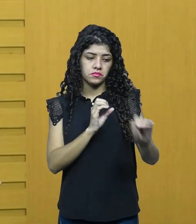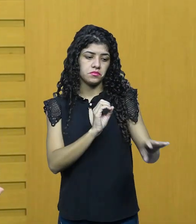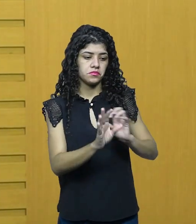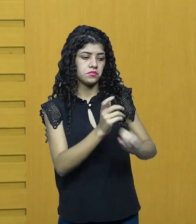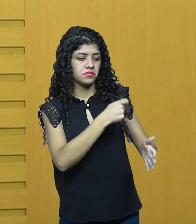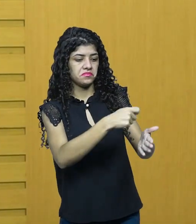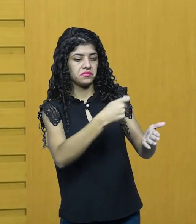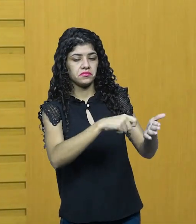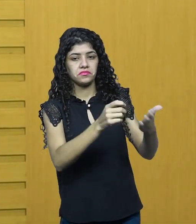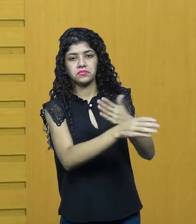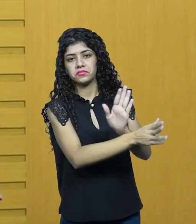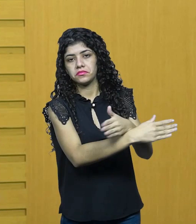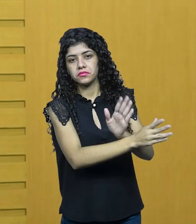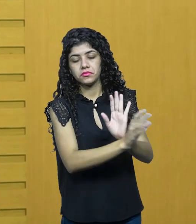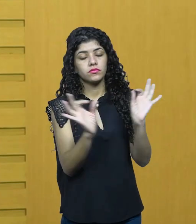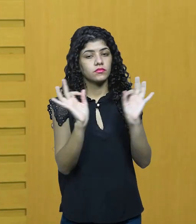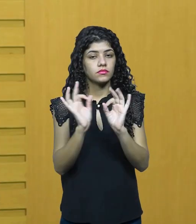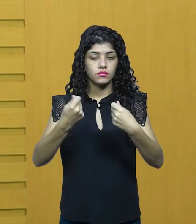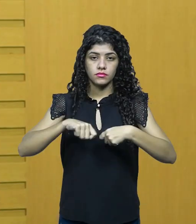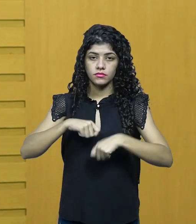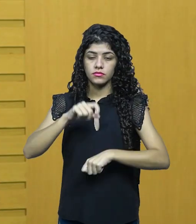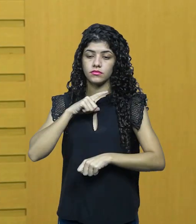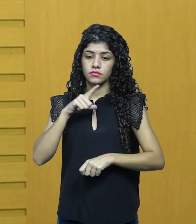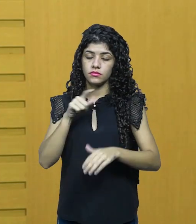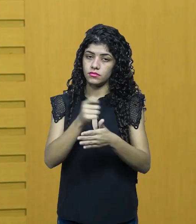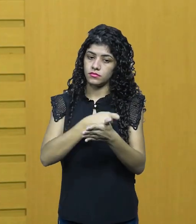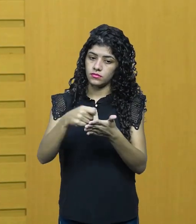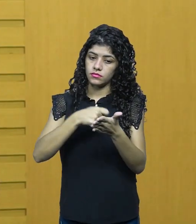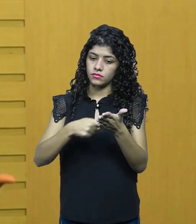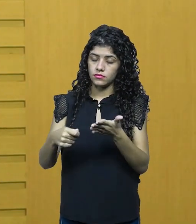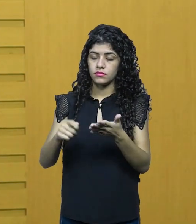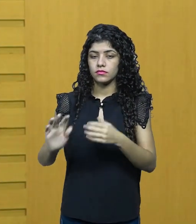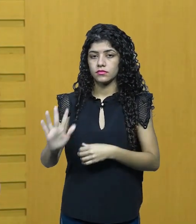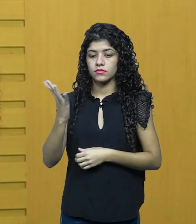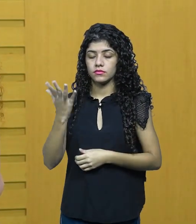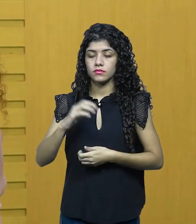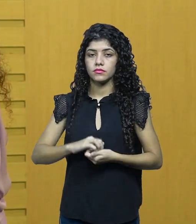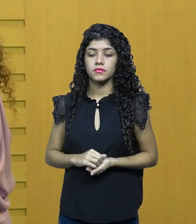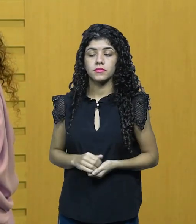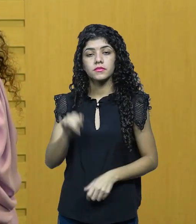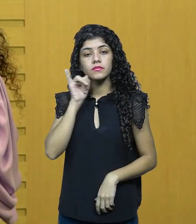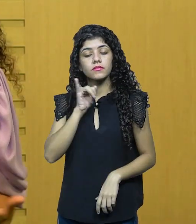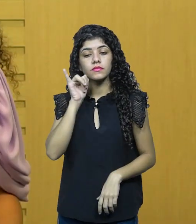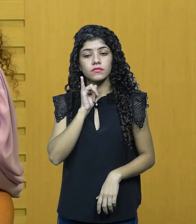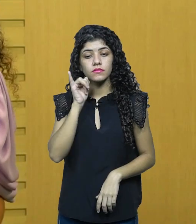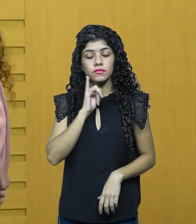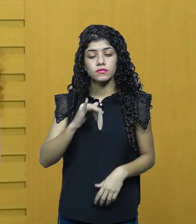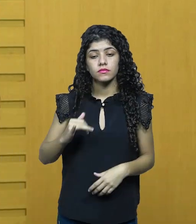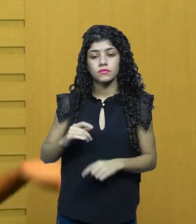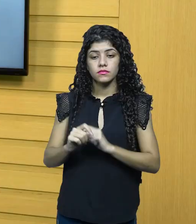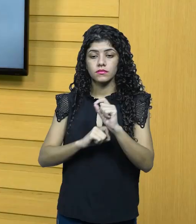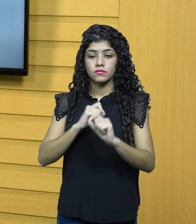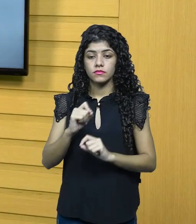só por jogar. Tem que estar muito ligado à ação que está acontecendo. Por